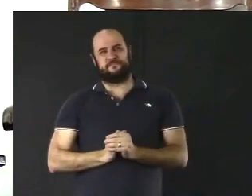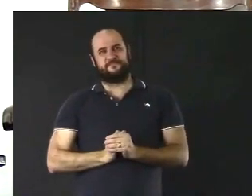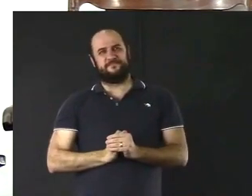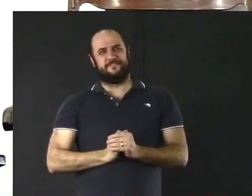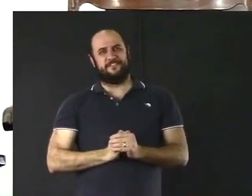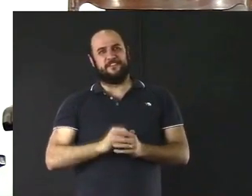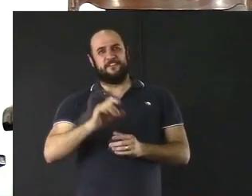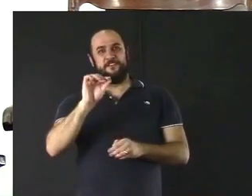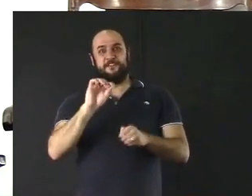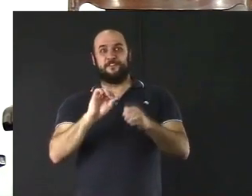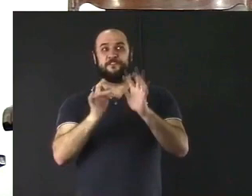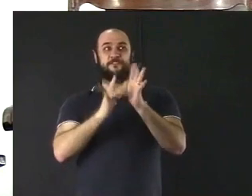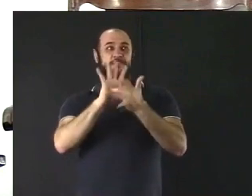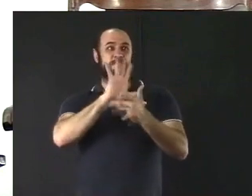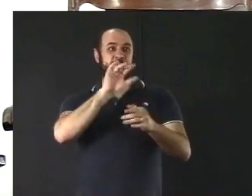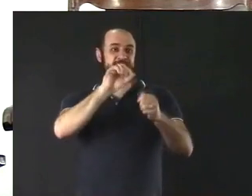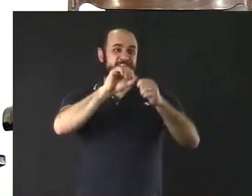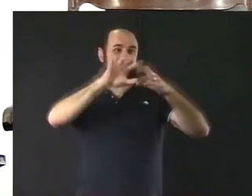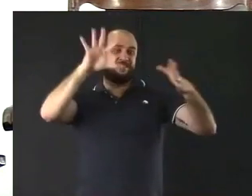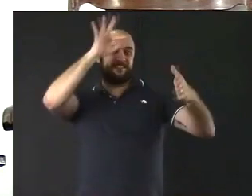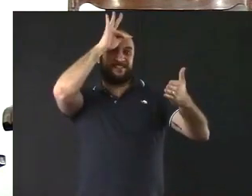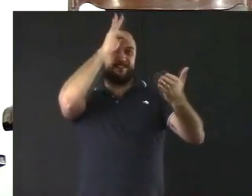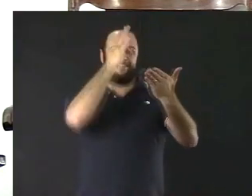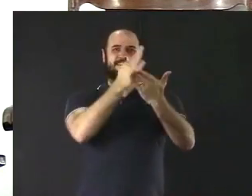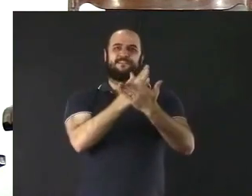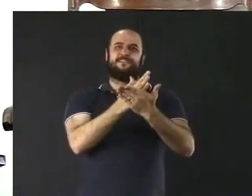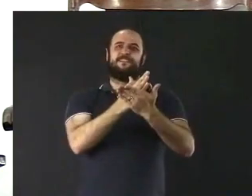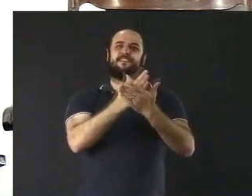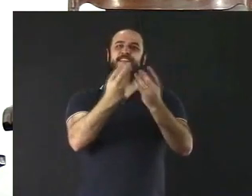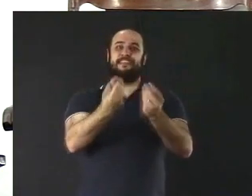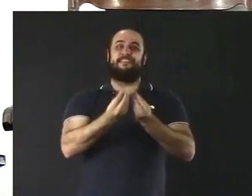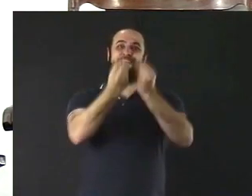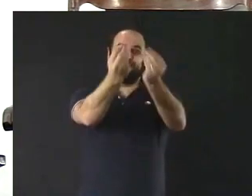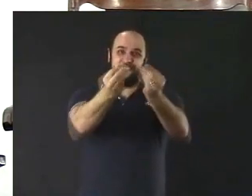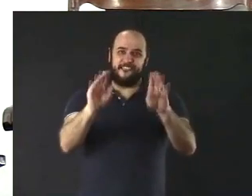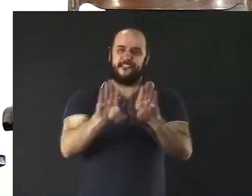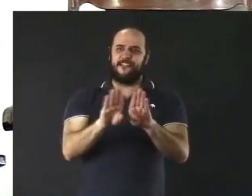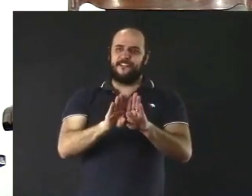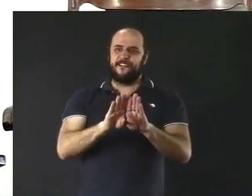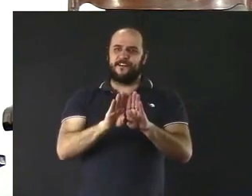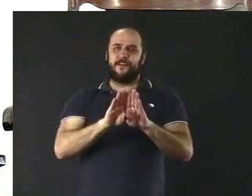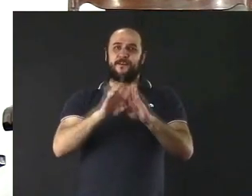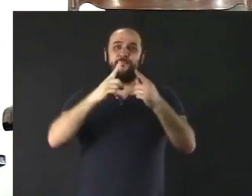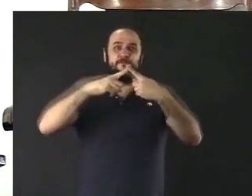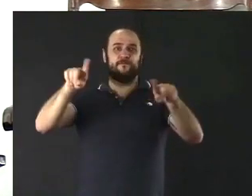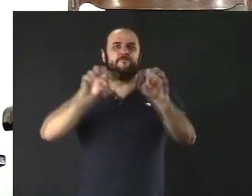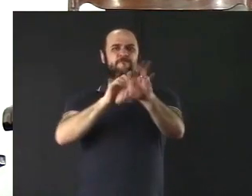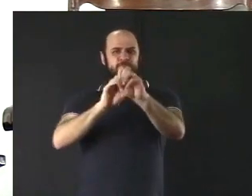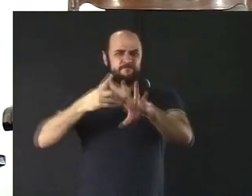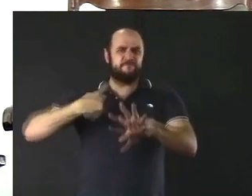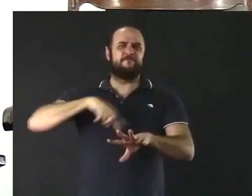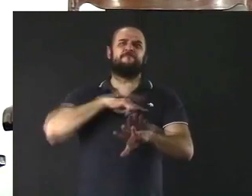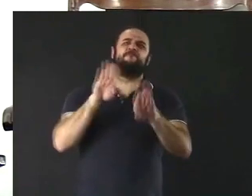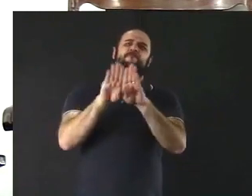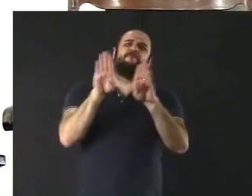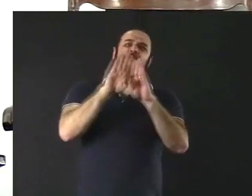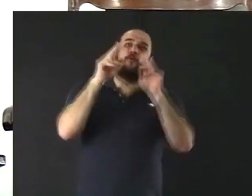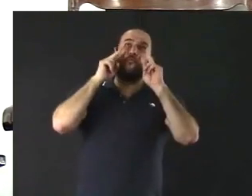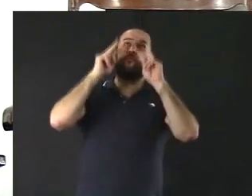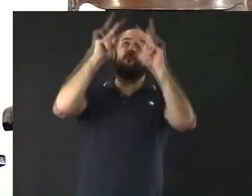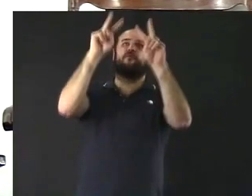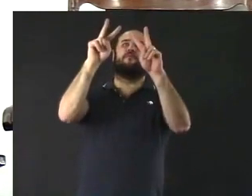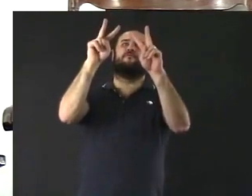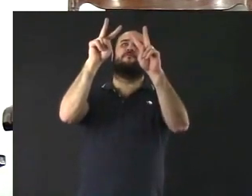autor da fé, não só nos dá, como também nos leva à conclusão. Portanto, com os olhos fitos